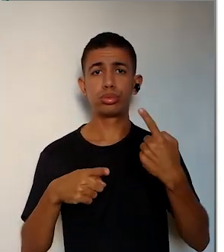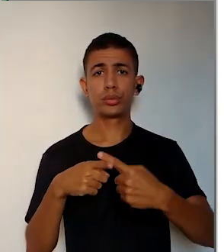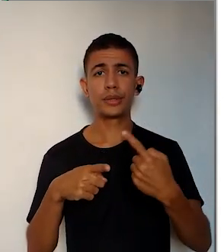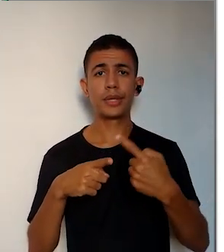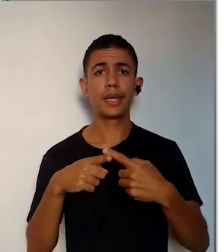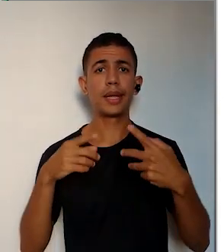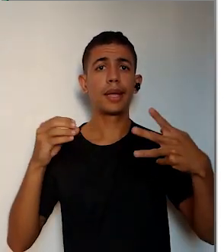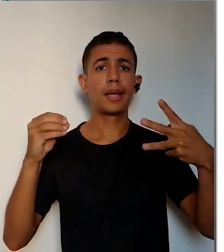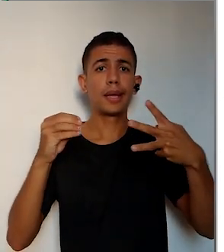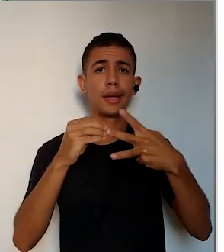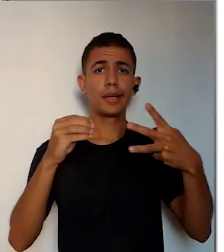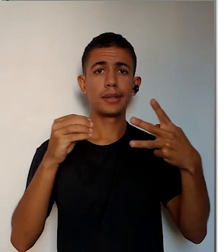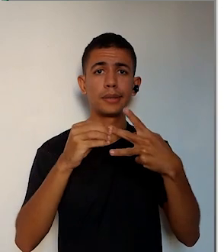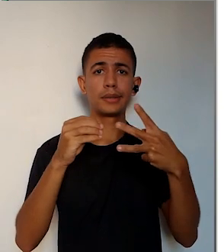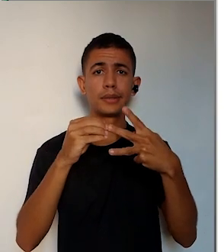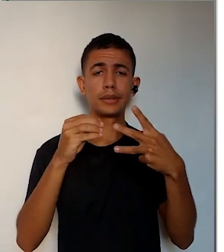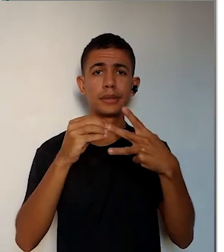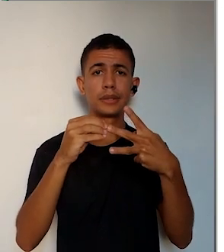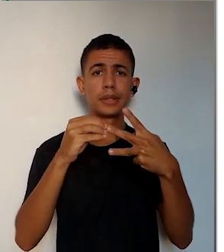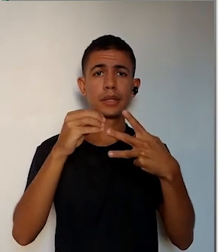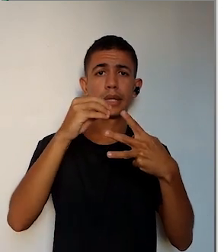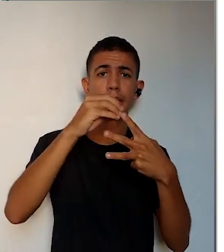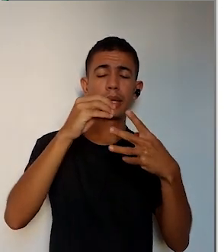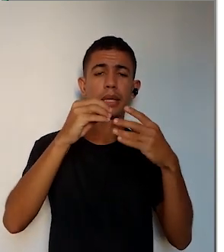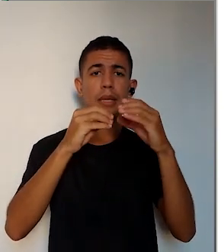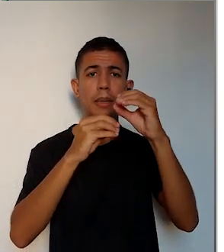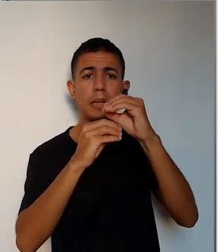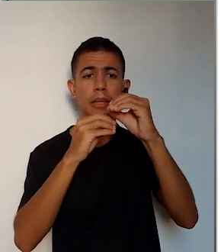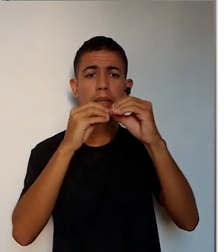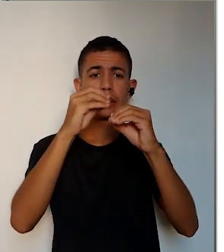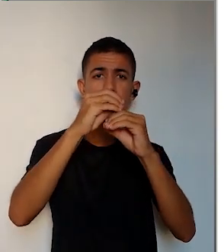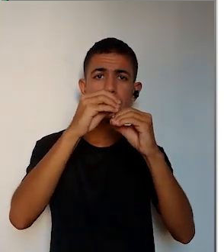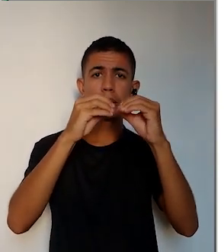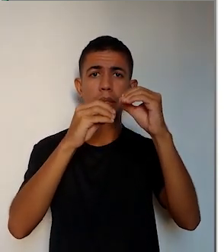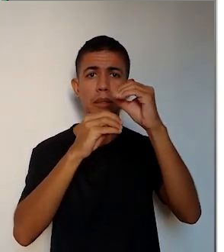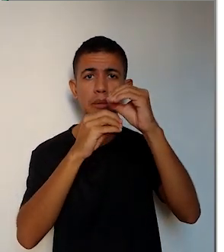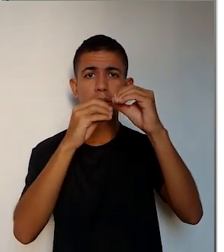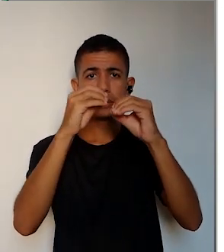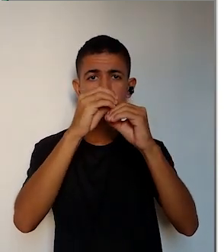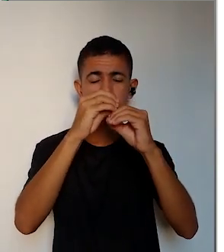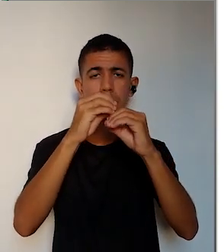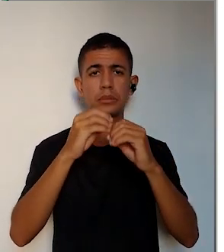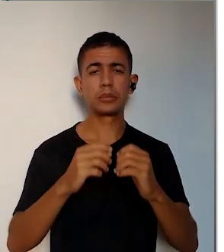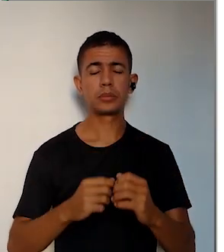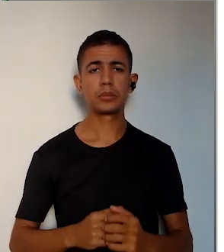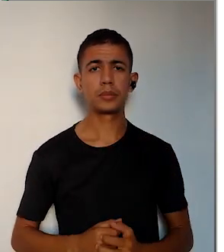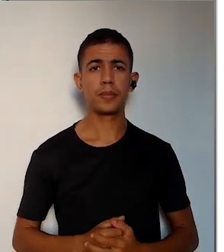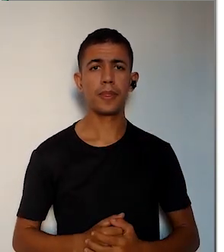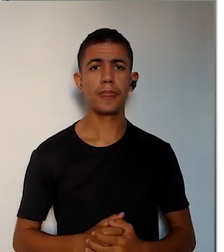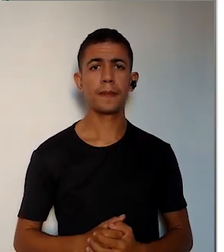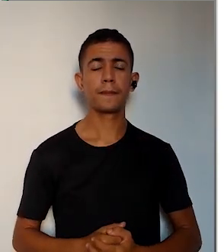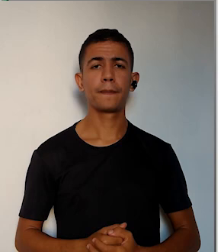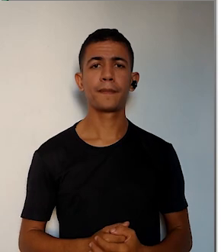uma vez que as células sobrepõem-se umas sobre as outras.